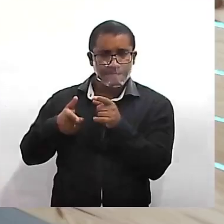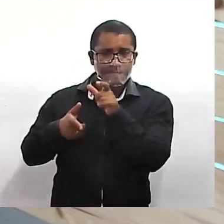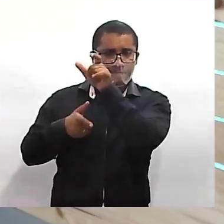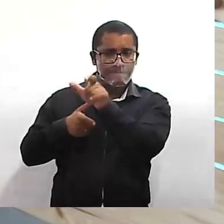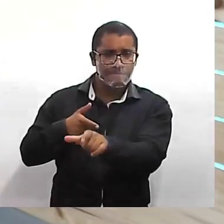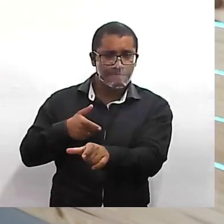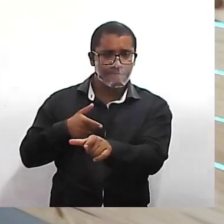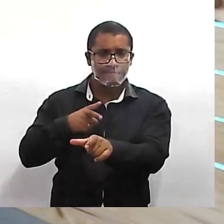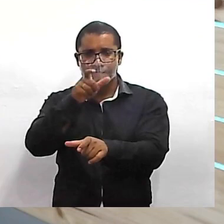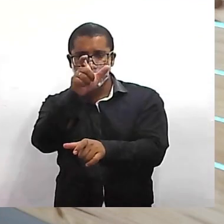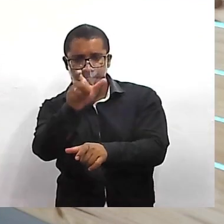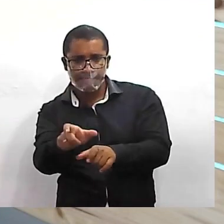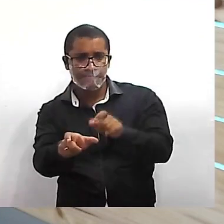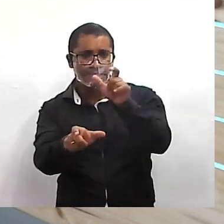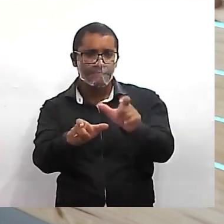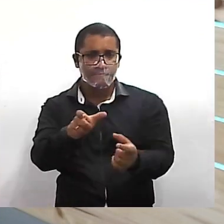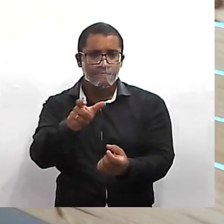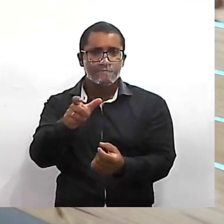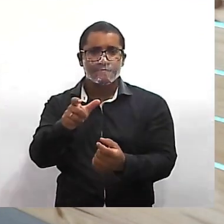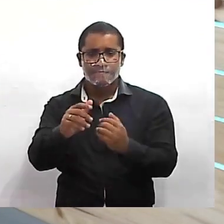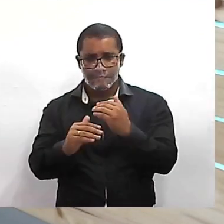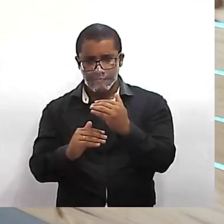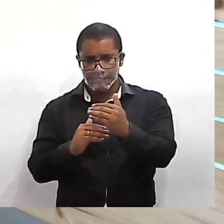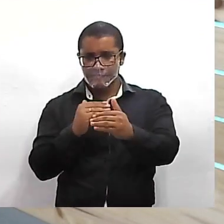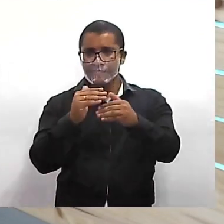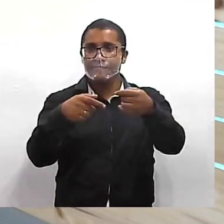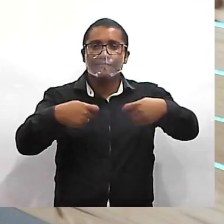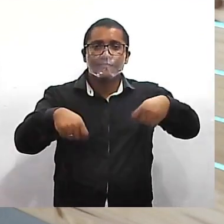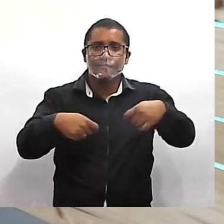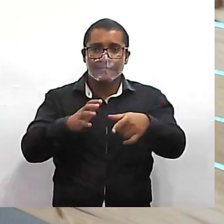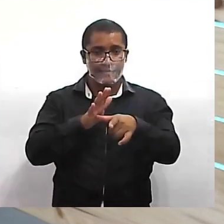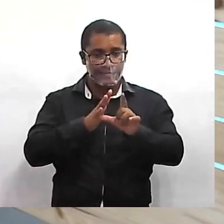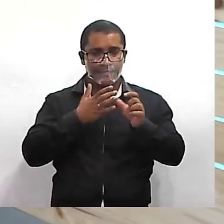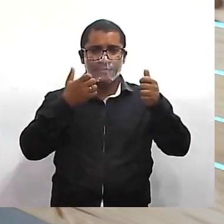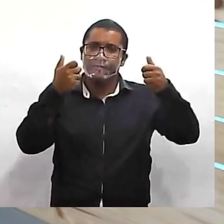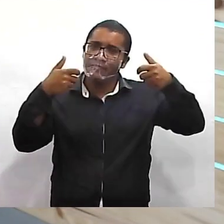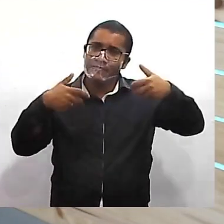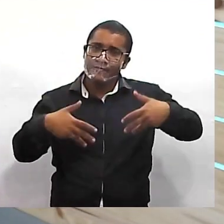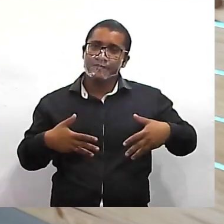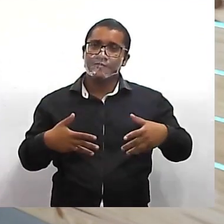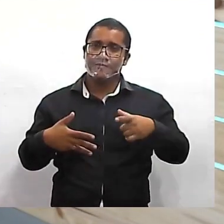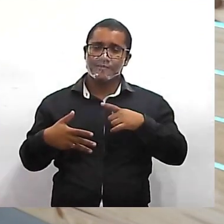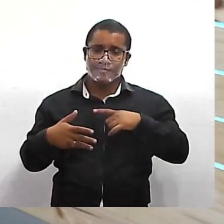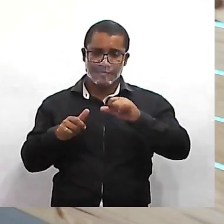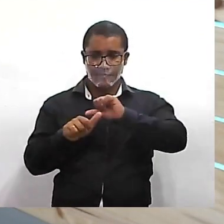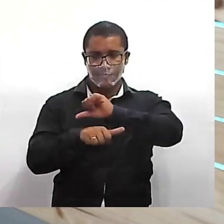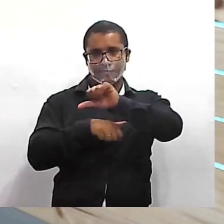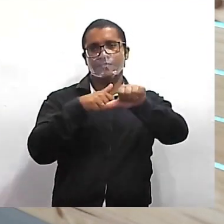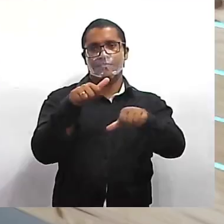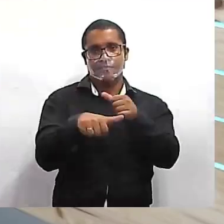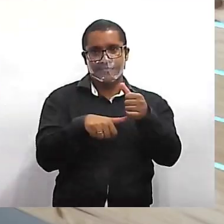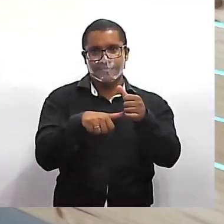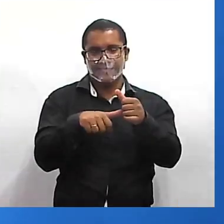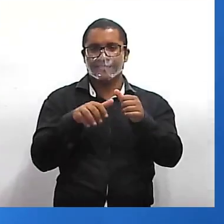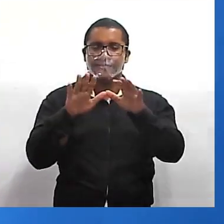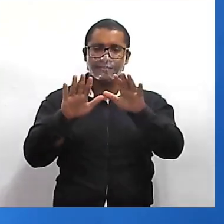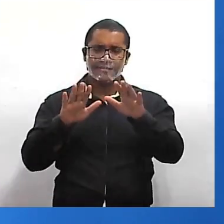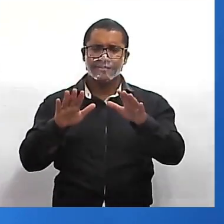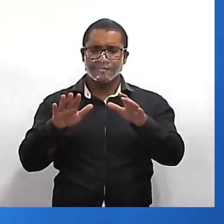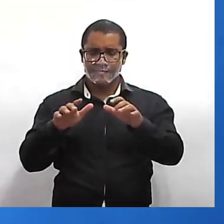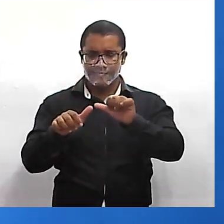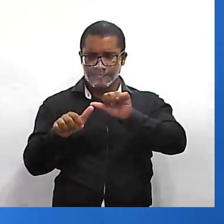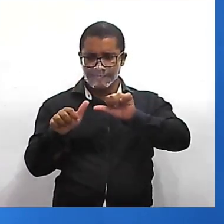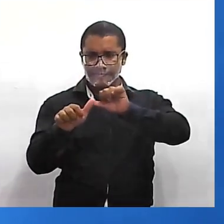profissionais precisam desenvolver. Né? Porque a gente estava falando agora há pouco no reinventar-se. Né? E esse